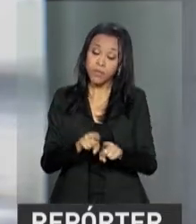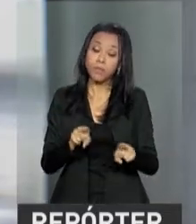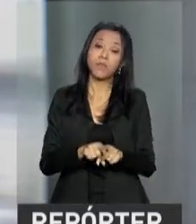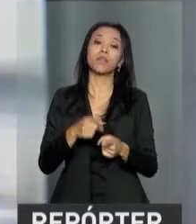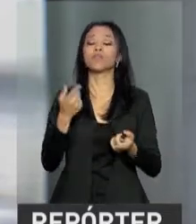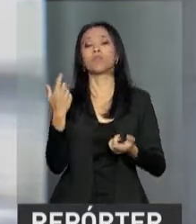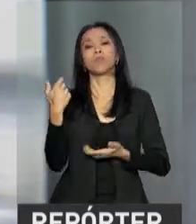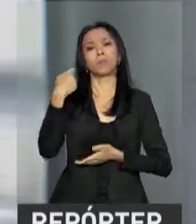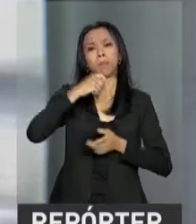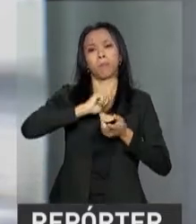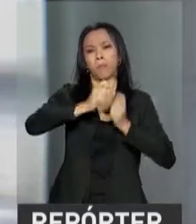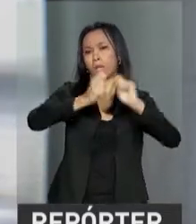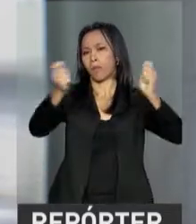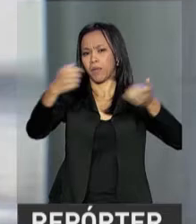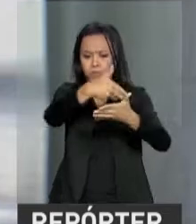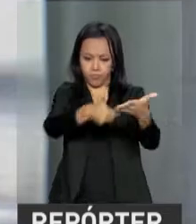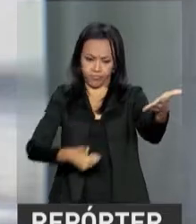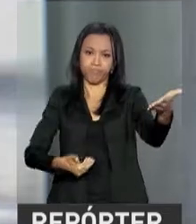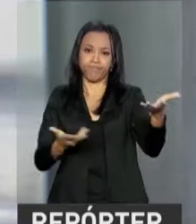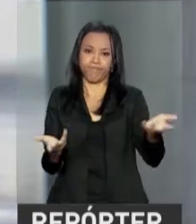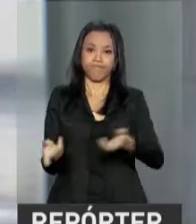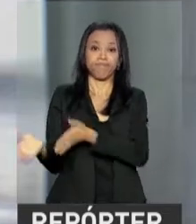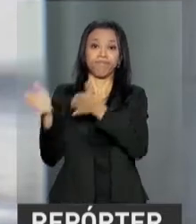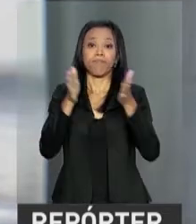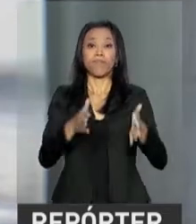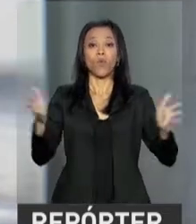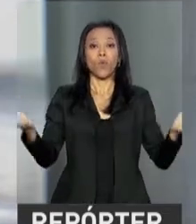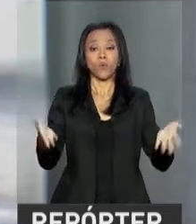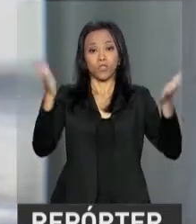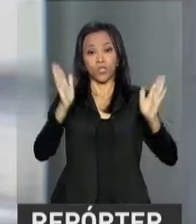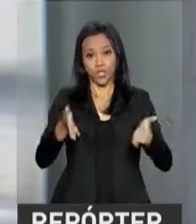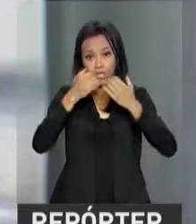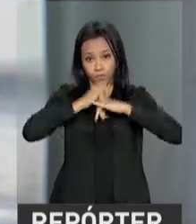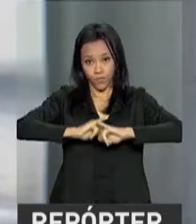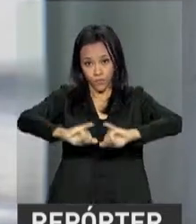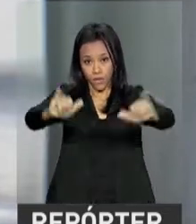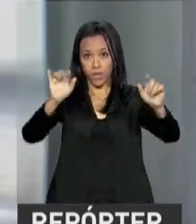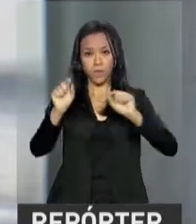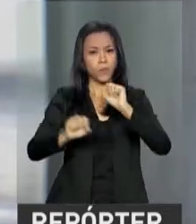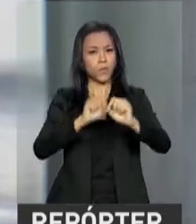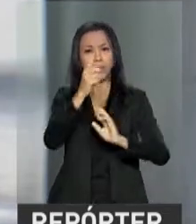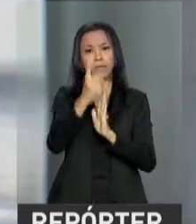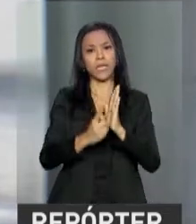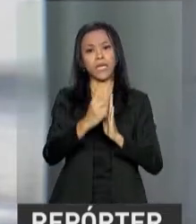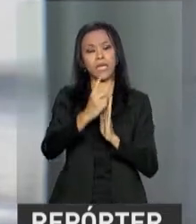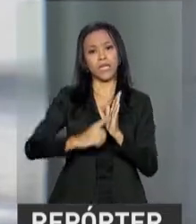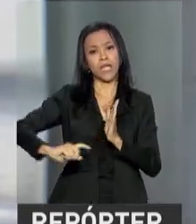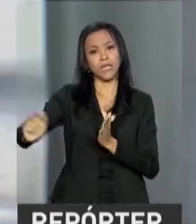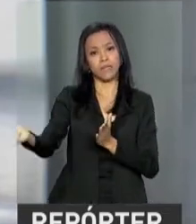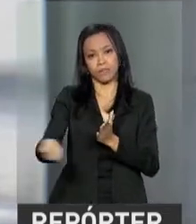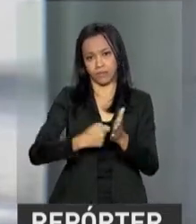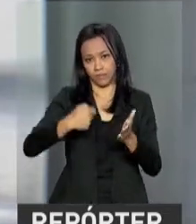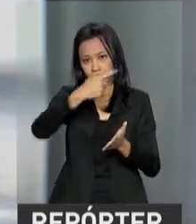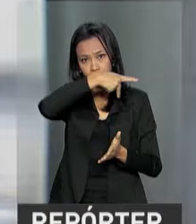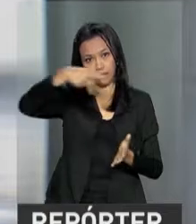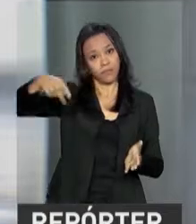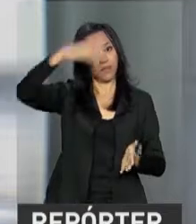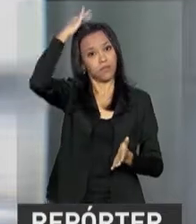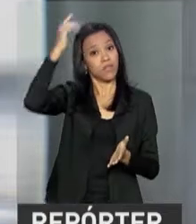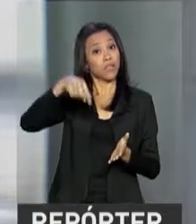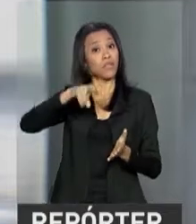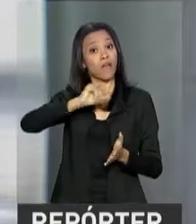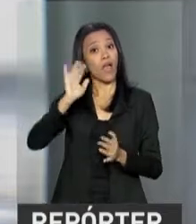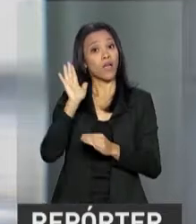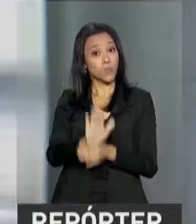agora foi publicado hoje no diário oficial da união o decreto assinado pelo presidente michel temer que vai contribuir com a acessibilidade